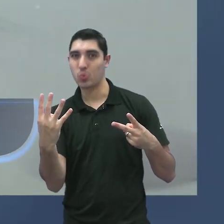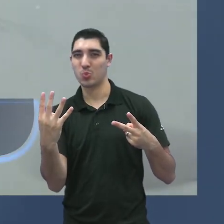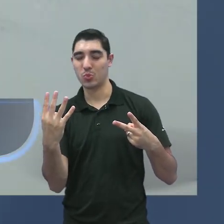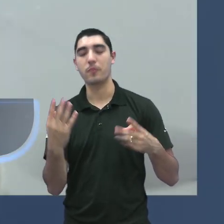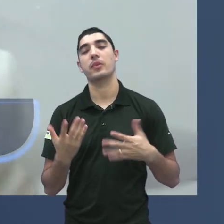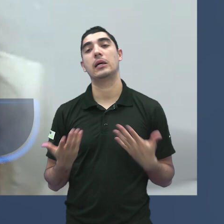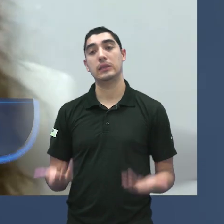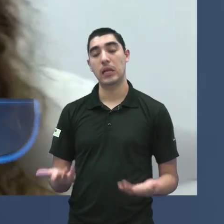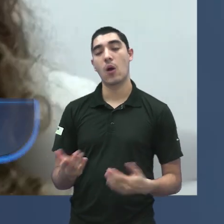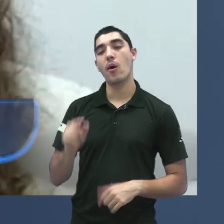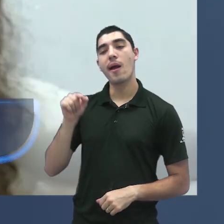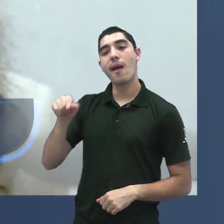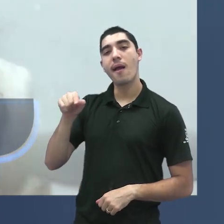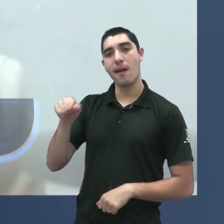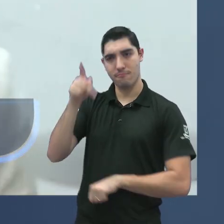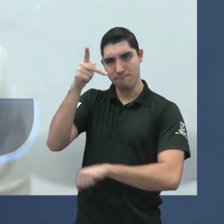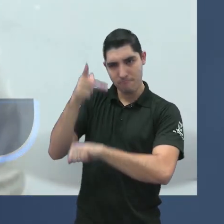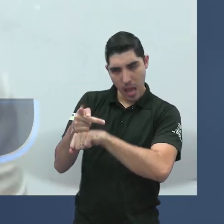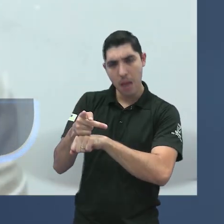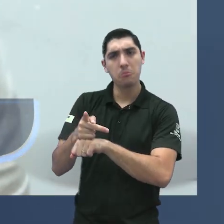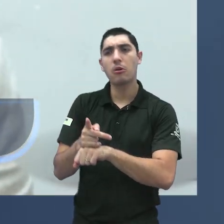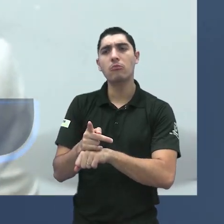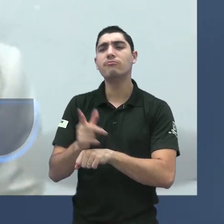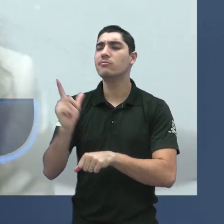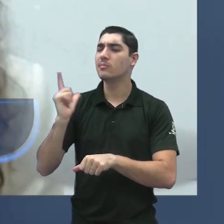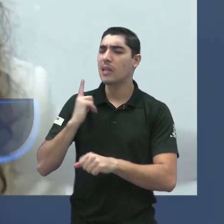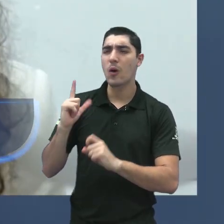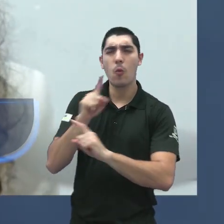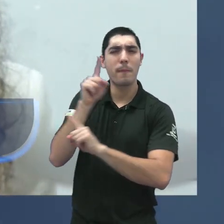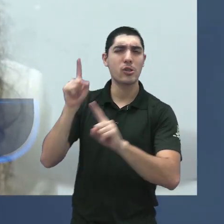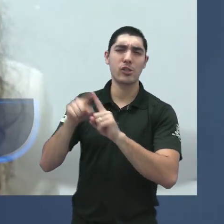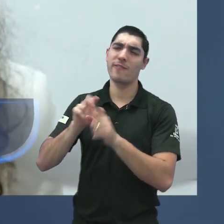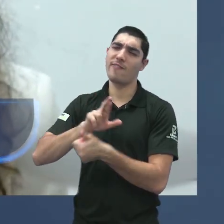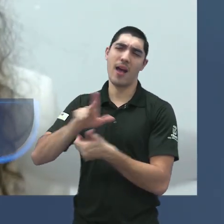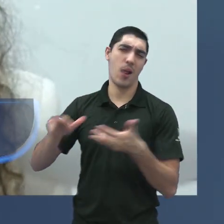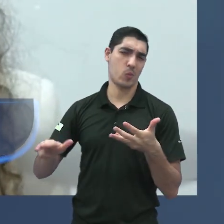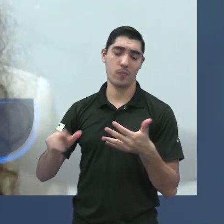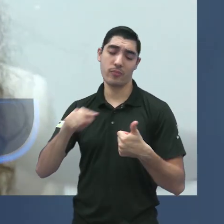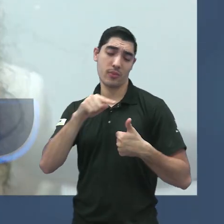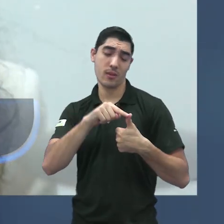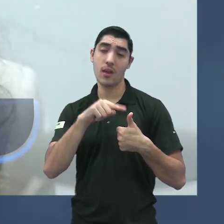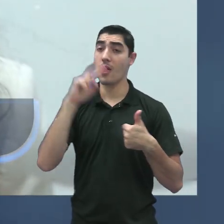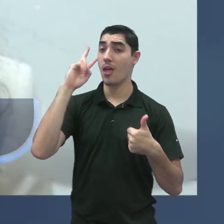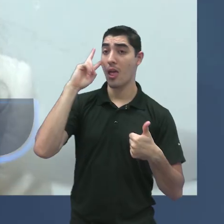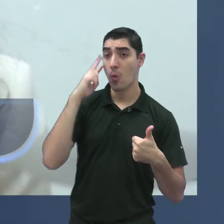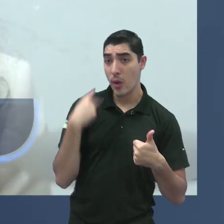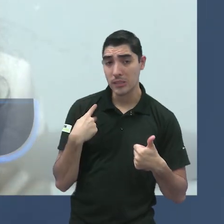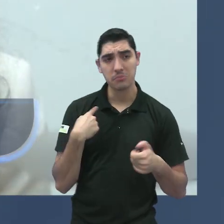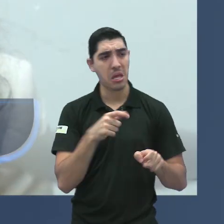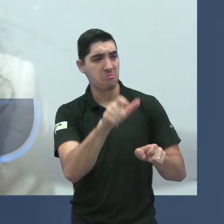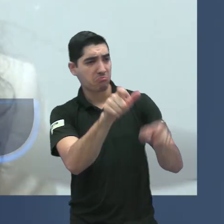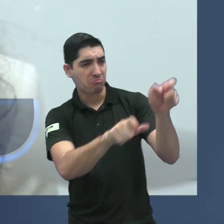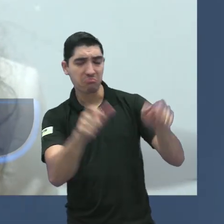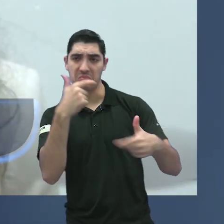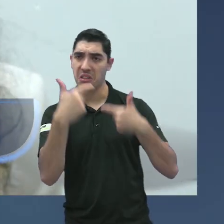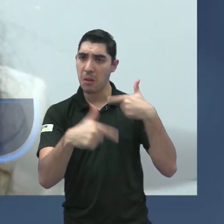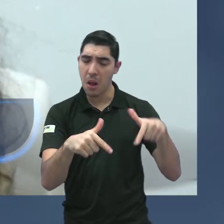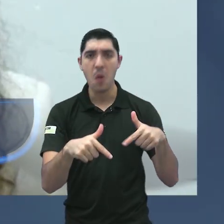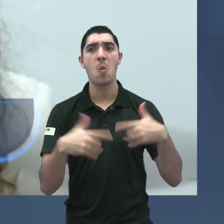têm várias funções. A primeira delas é reconhecer o trabalho das pessoas,